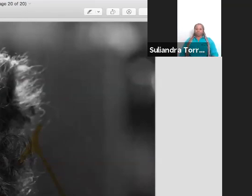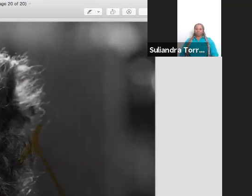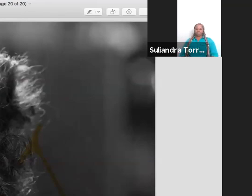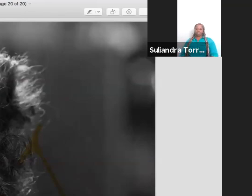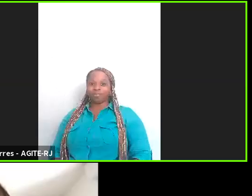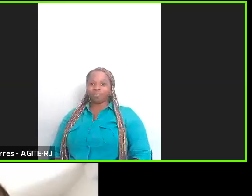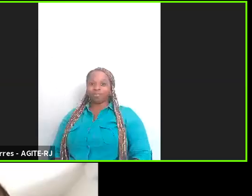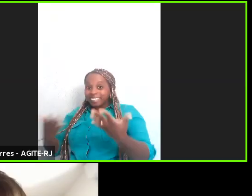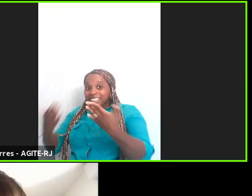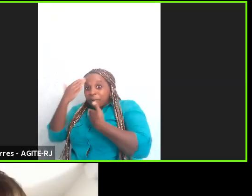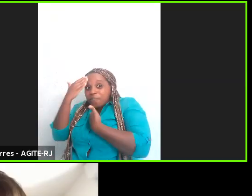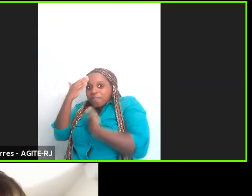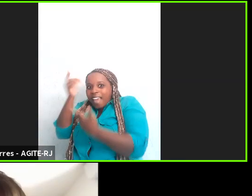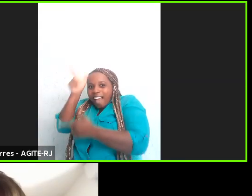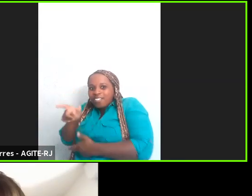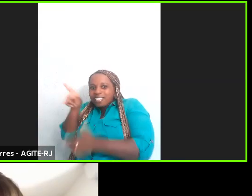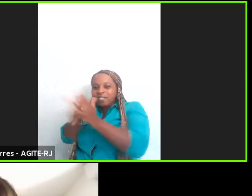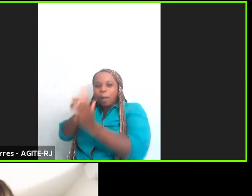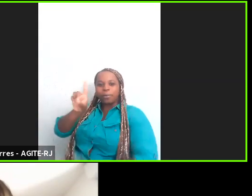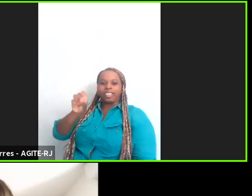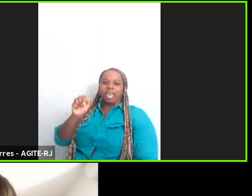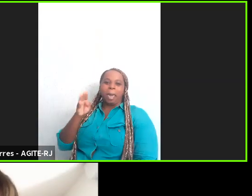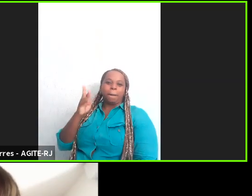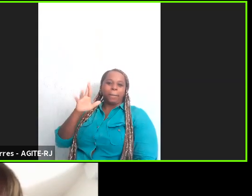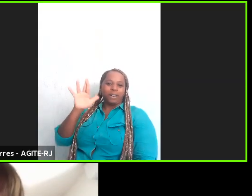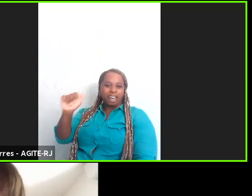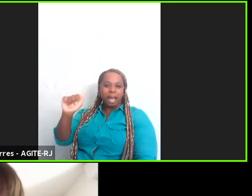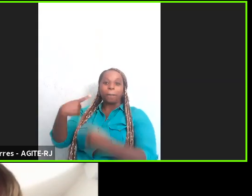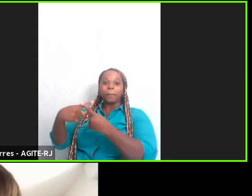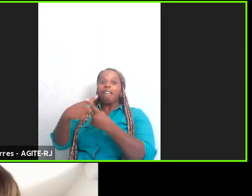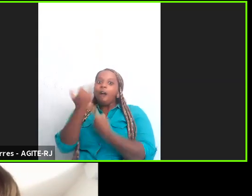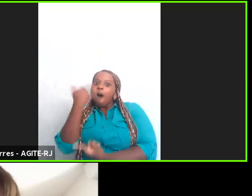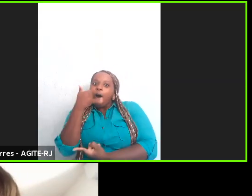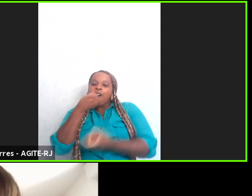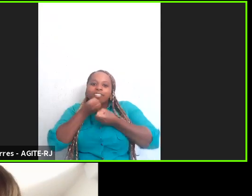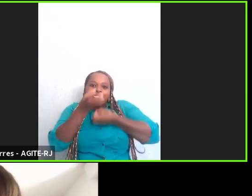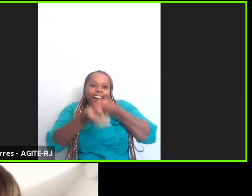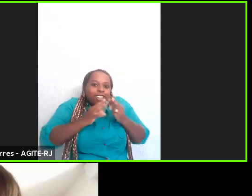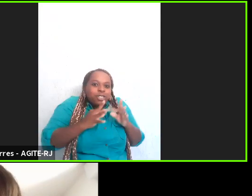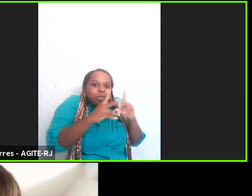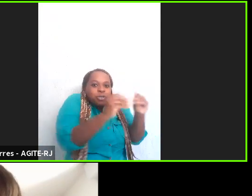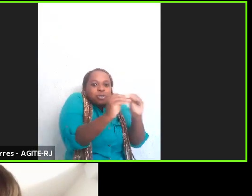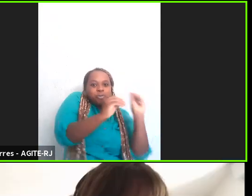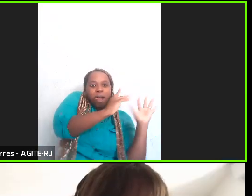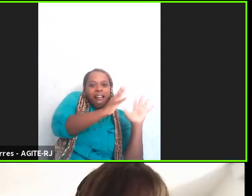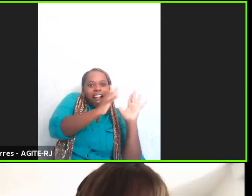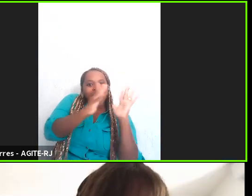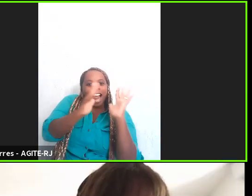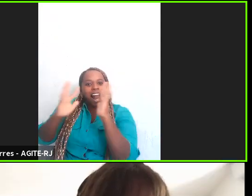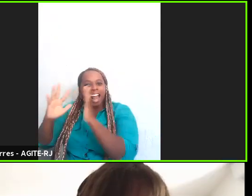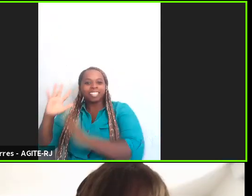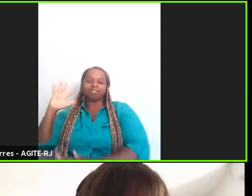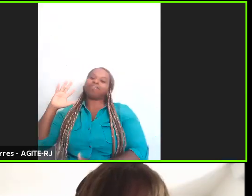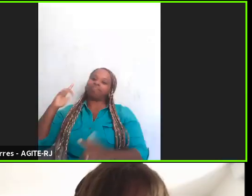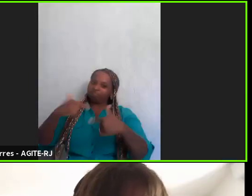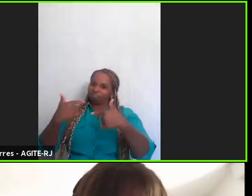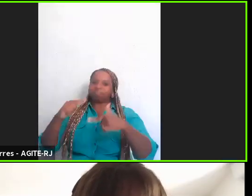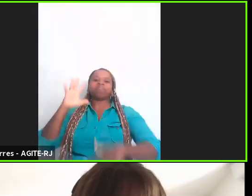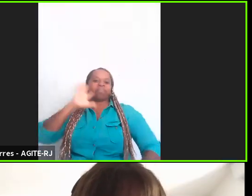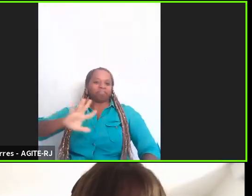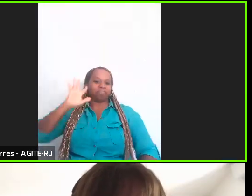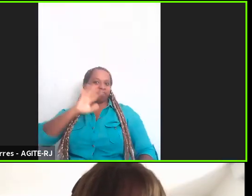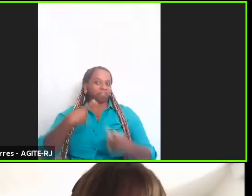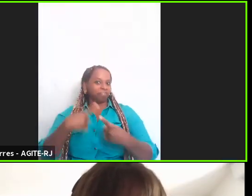Imagina, obrigada a você, Débora, por contar para a gente essa trajetória e esse seu trabalho tão bacana. Eu sei bem porque eu sou